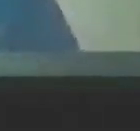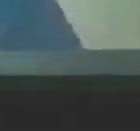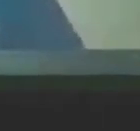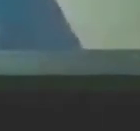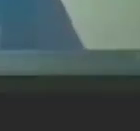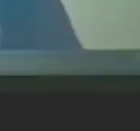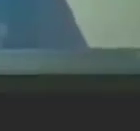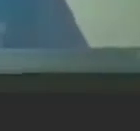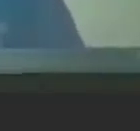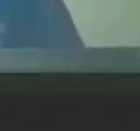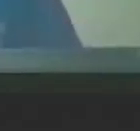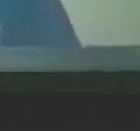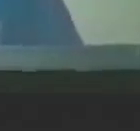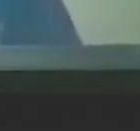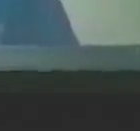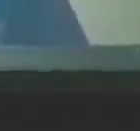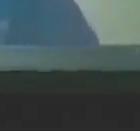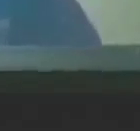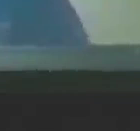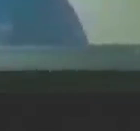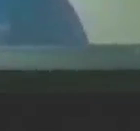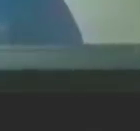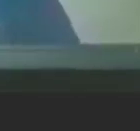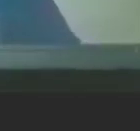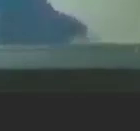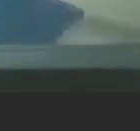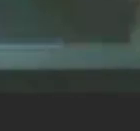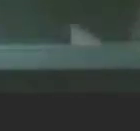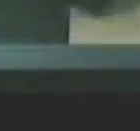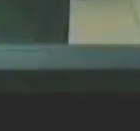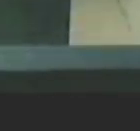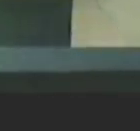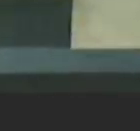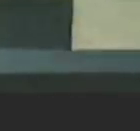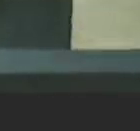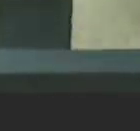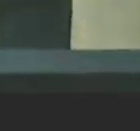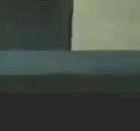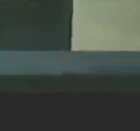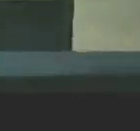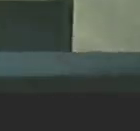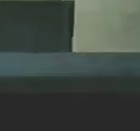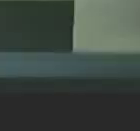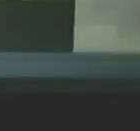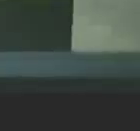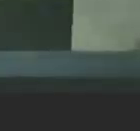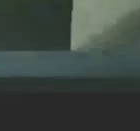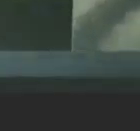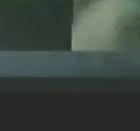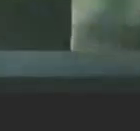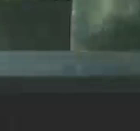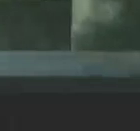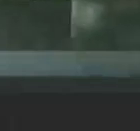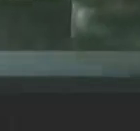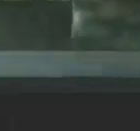tribuna, enviamos o ofício à Secretaria de Educação e hoje, como vocês podem ver no vídeo, felizmente a Secretaria de Educação esteve aqui, fez